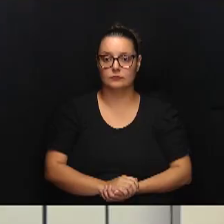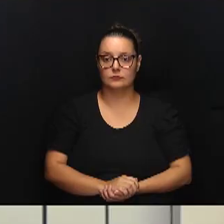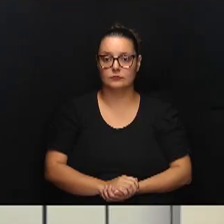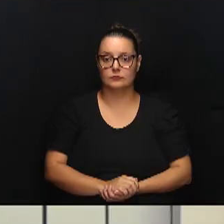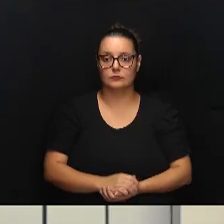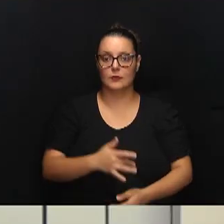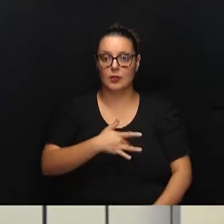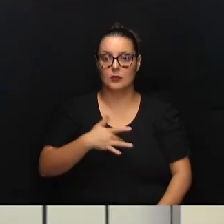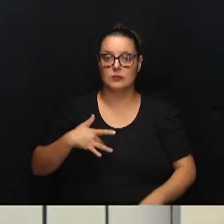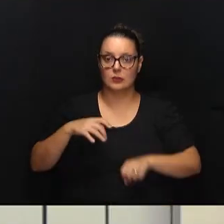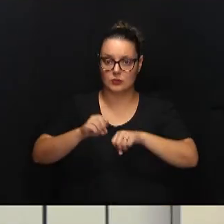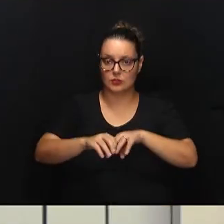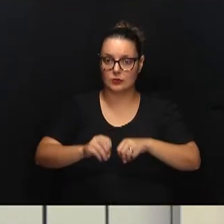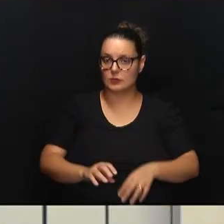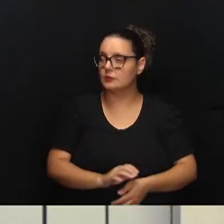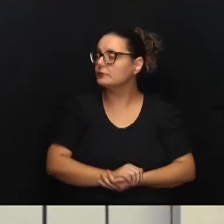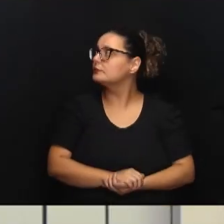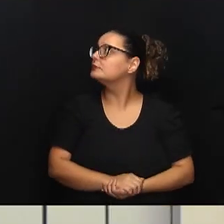Saúde e Educação.